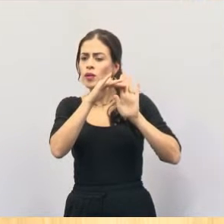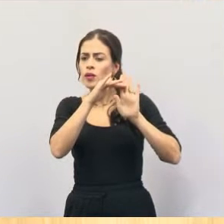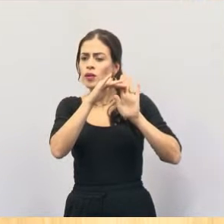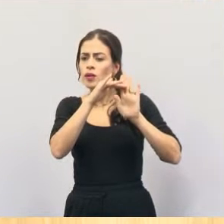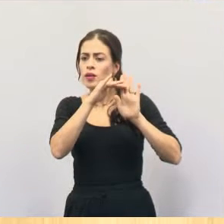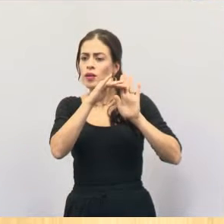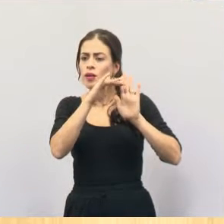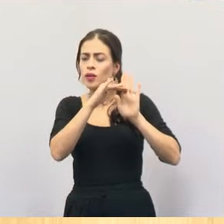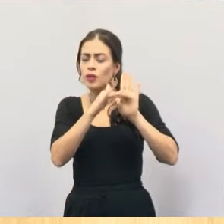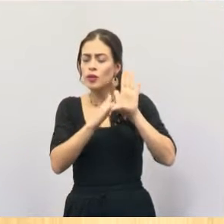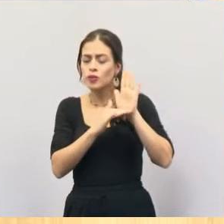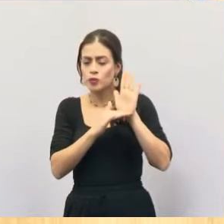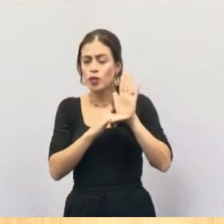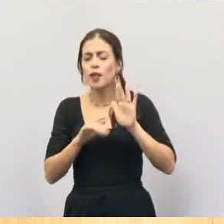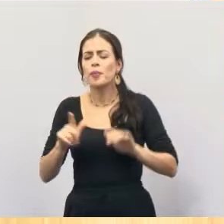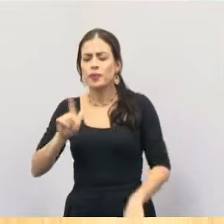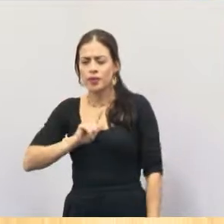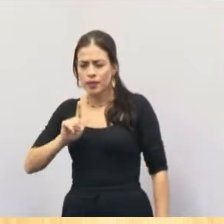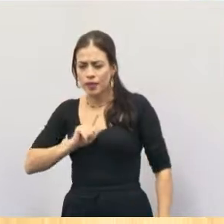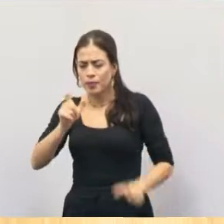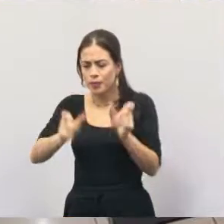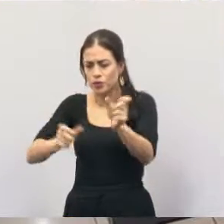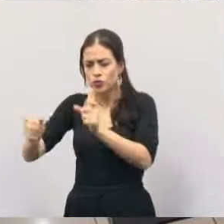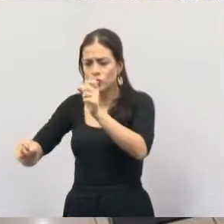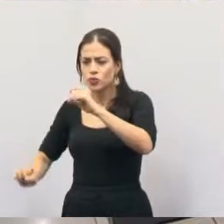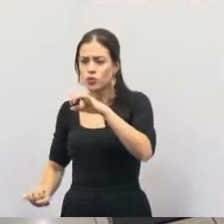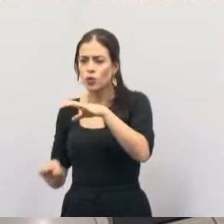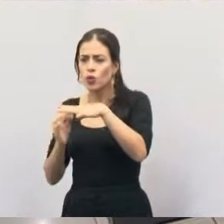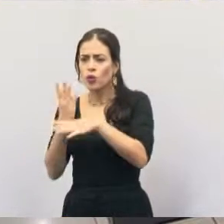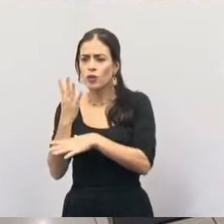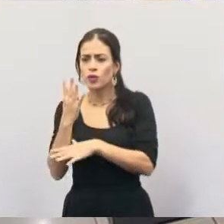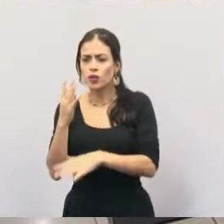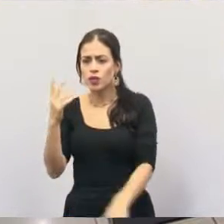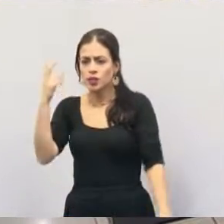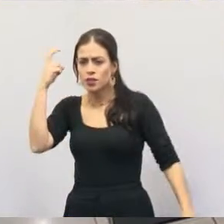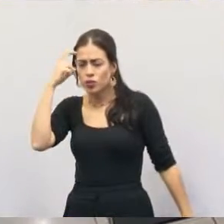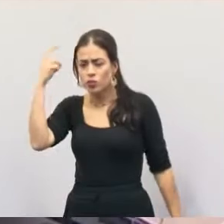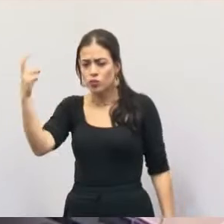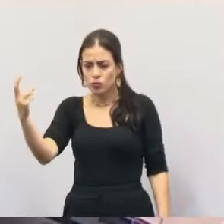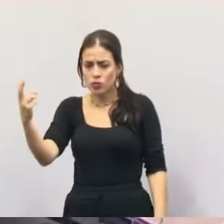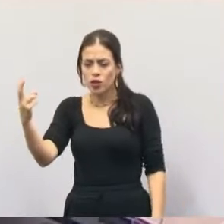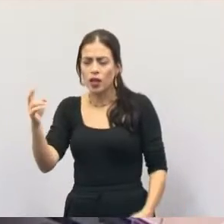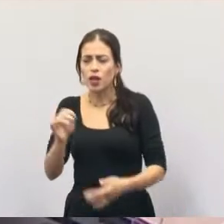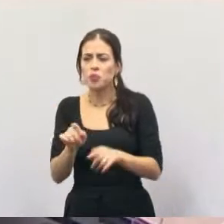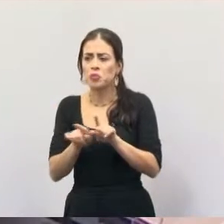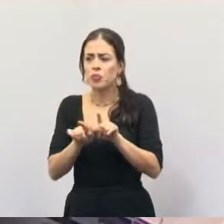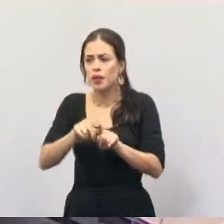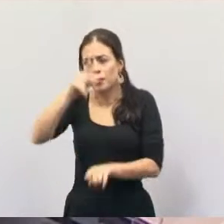algumas pessoas da cultura, da prefeitura aqui, também, alguns projetos que relacionados a isso.